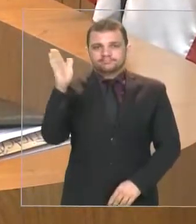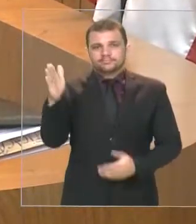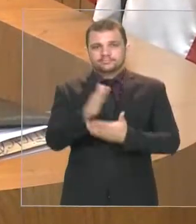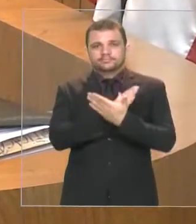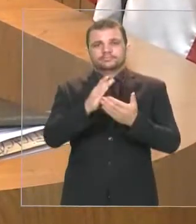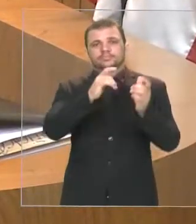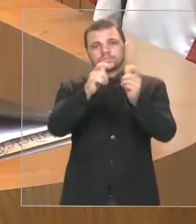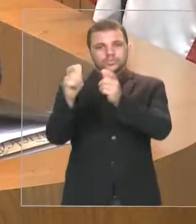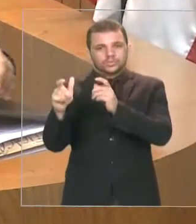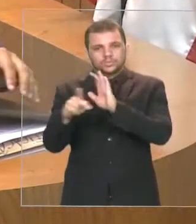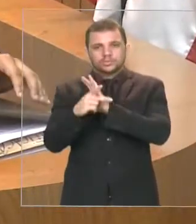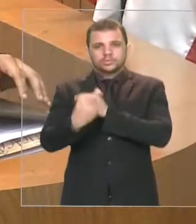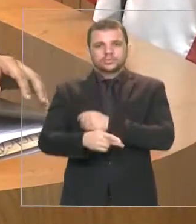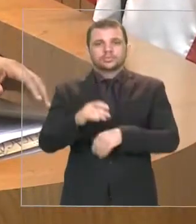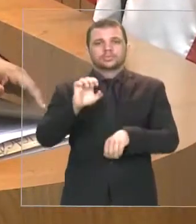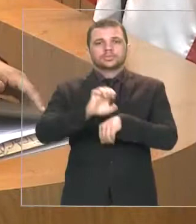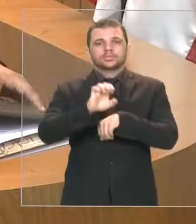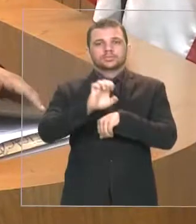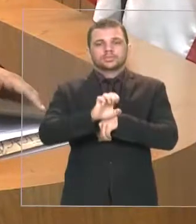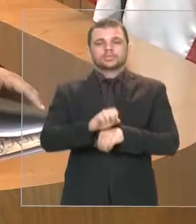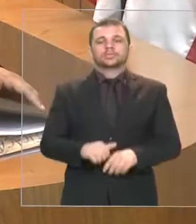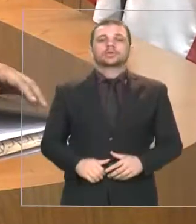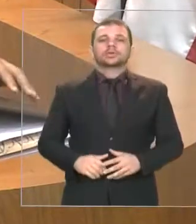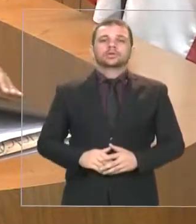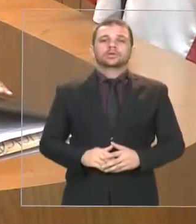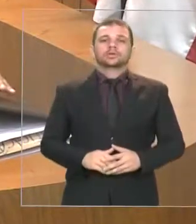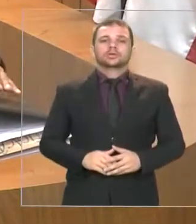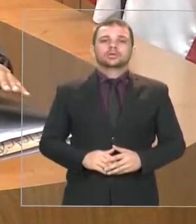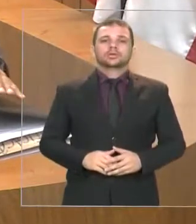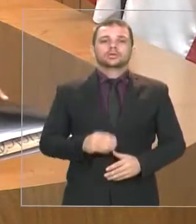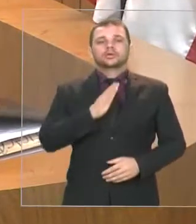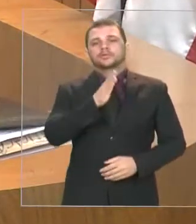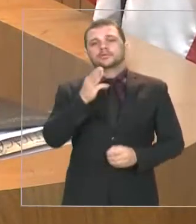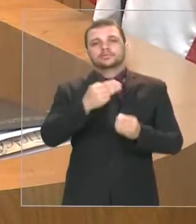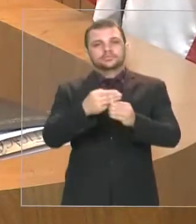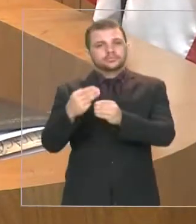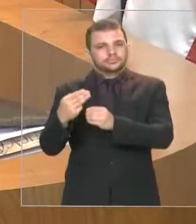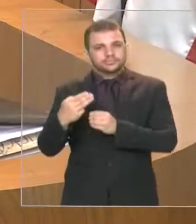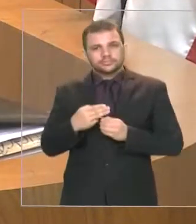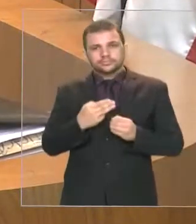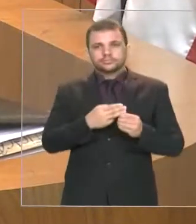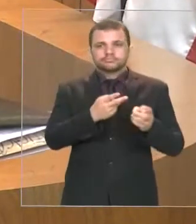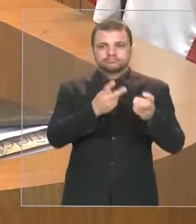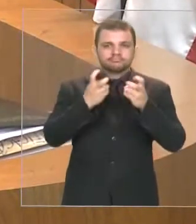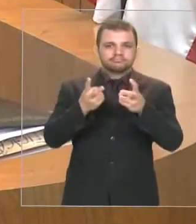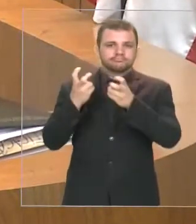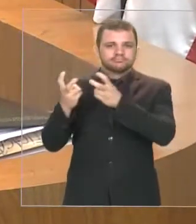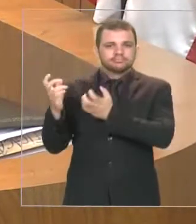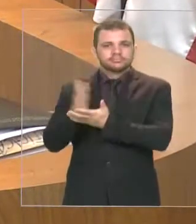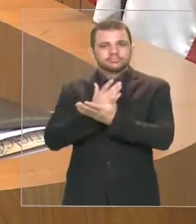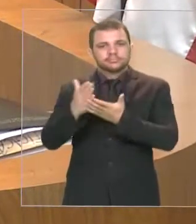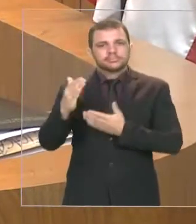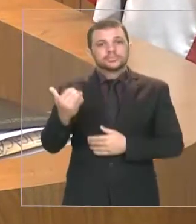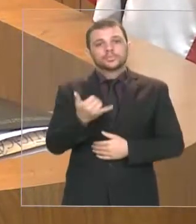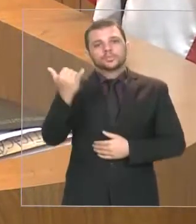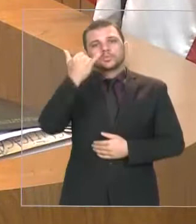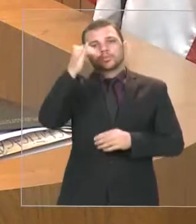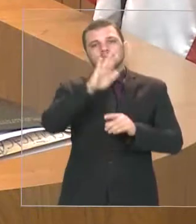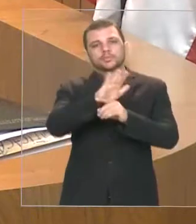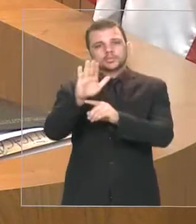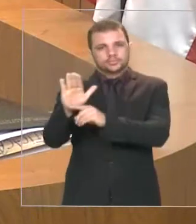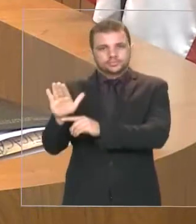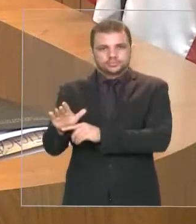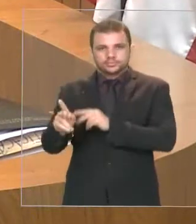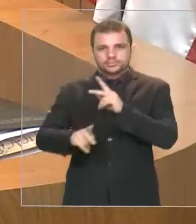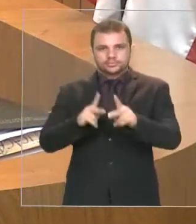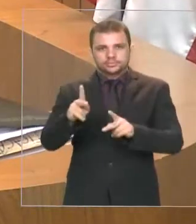municípios do nosso estado, fazendo alguns levantamentos e algumas demandas de suma importância para a população. Eu